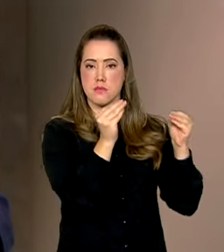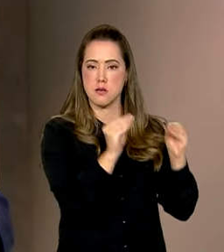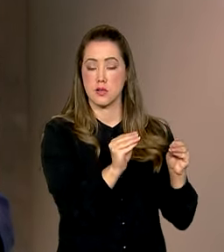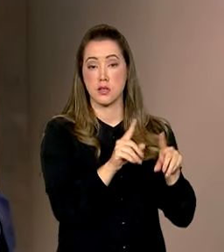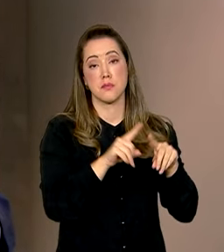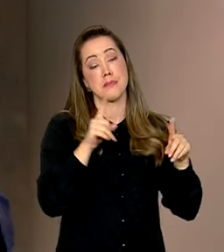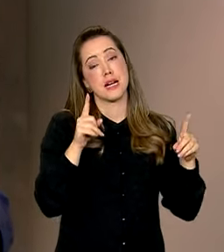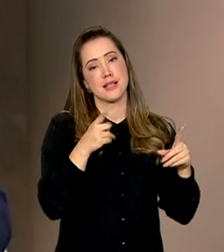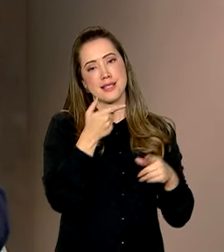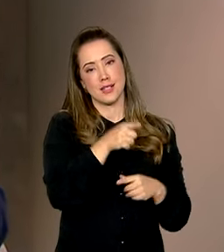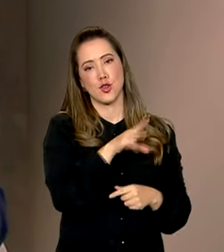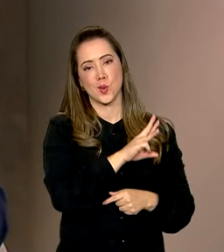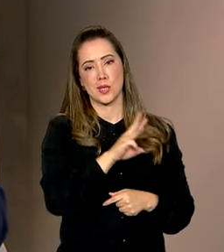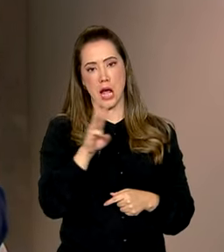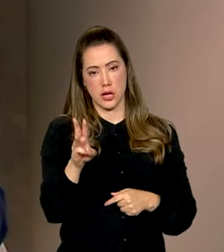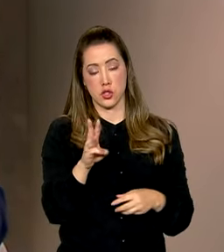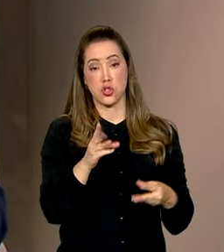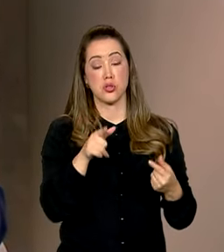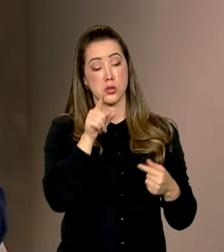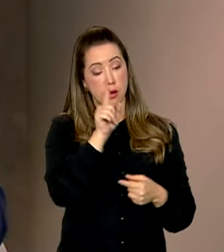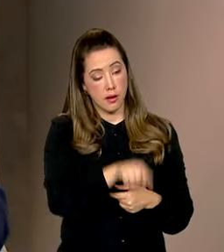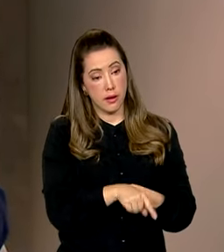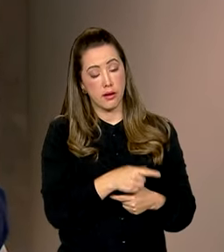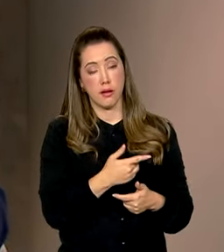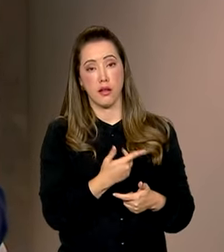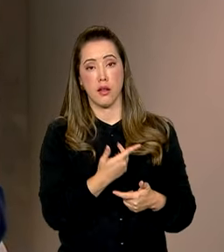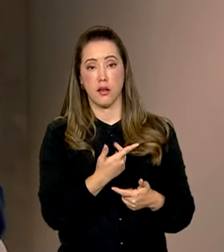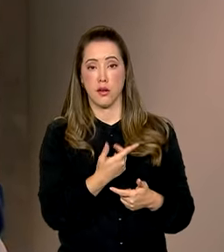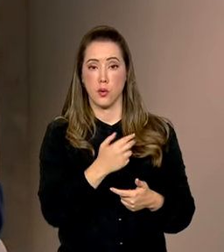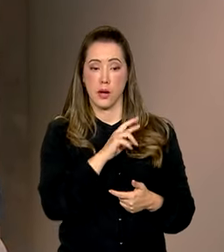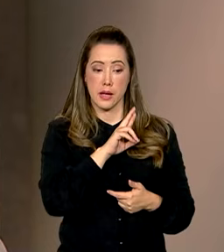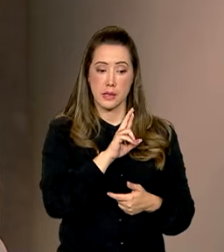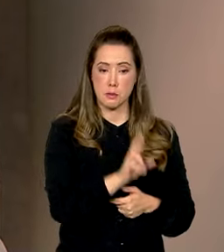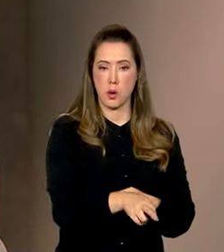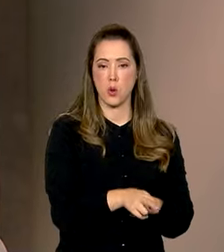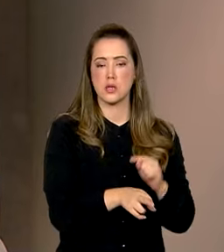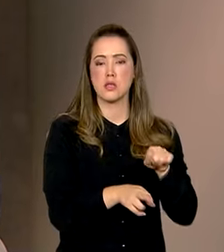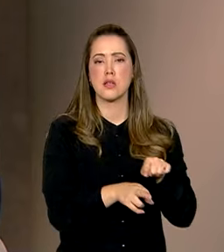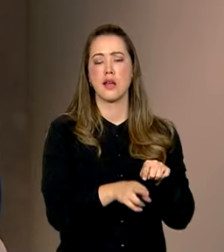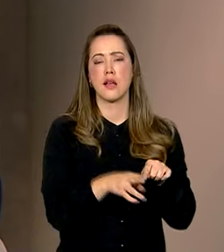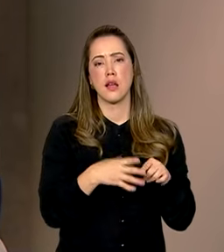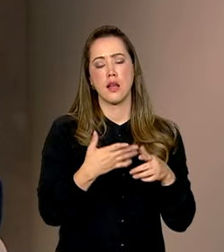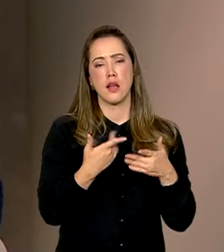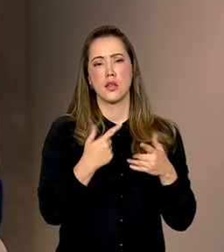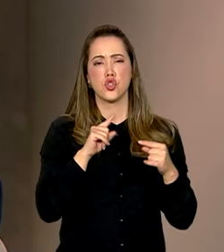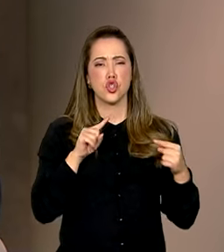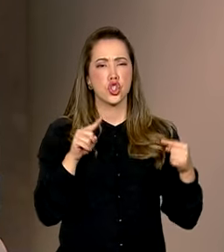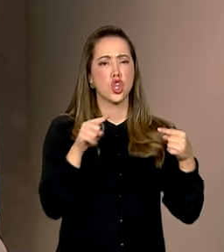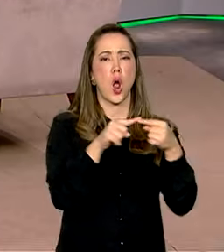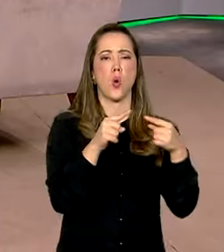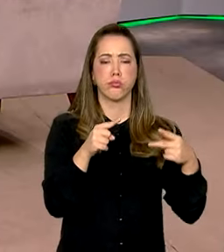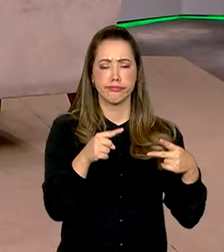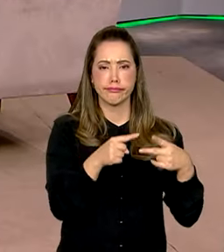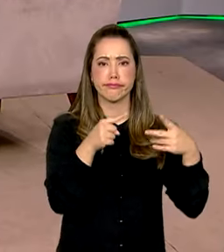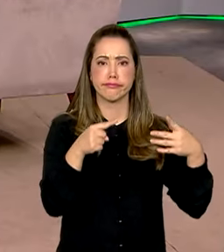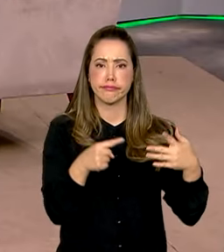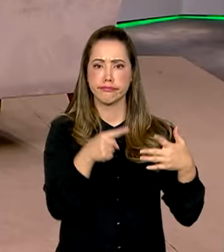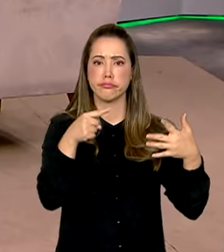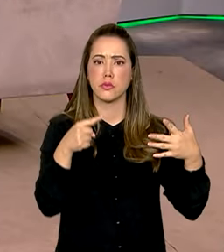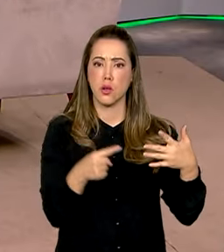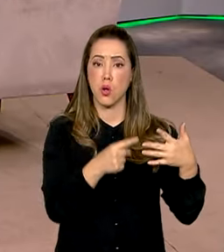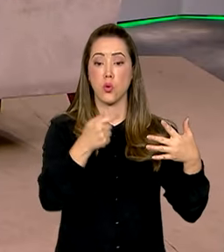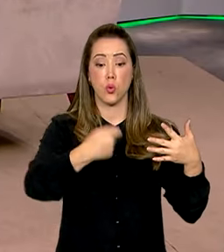plataforma Cidades.gov.br é uma plataforma que atende de forma muito customizada a esses